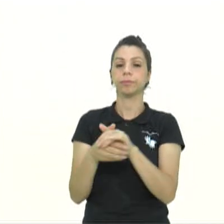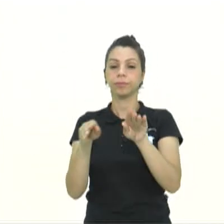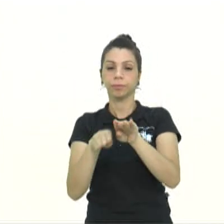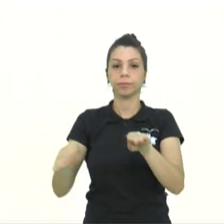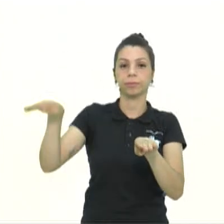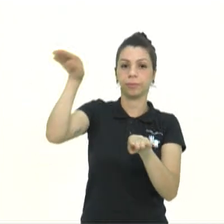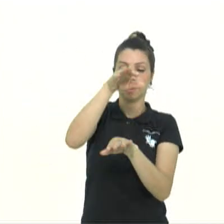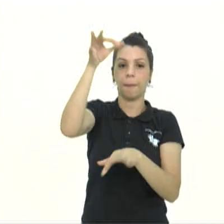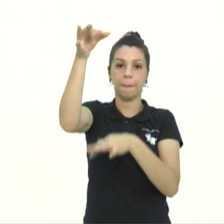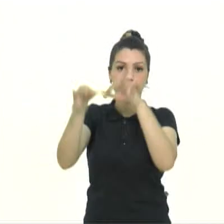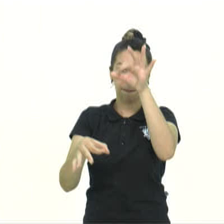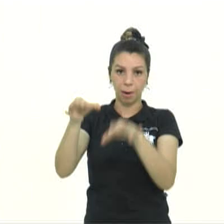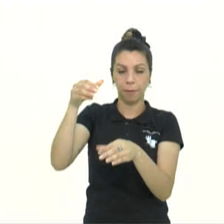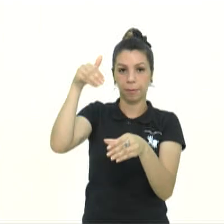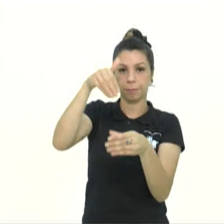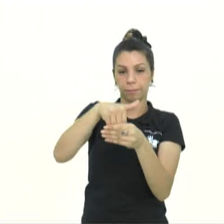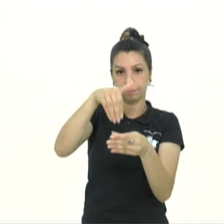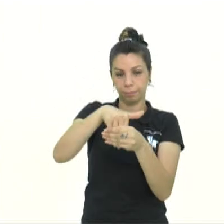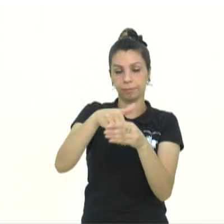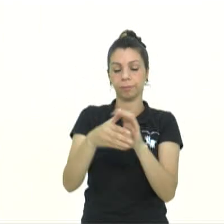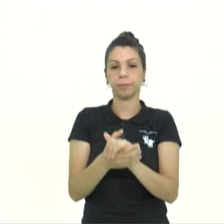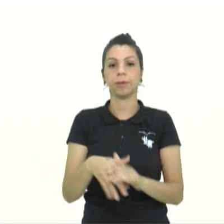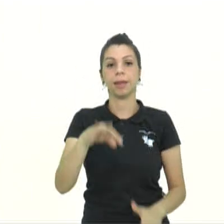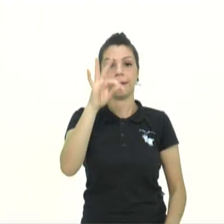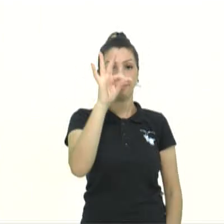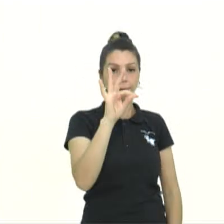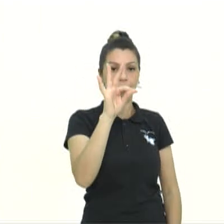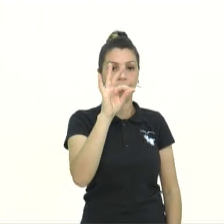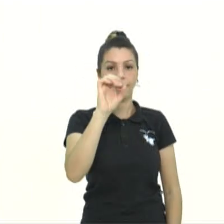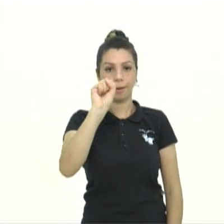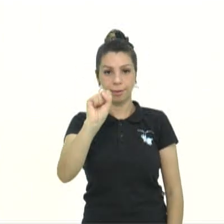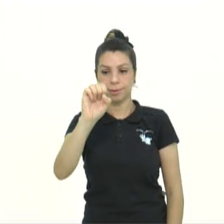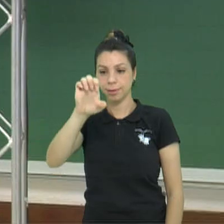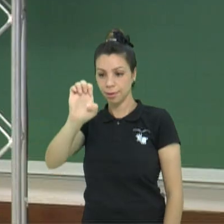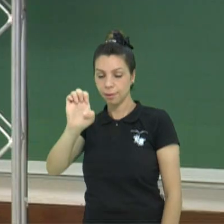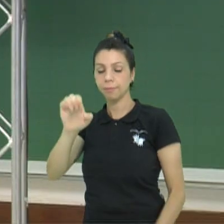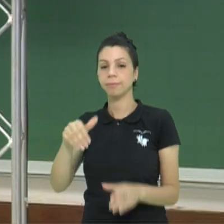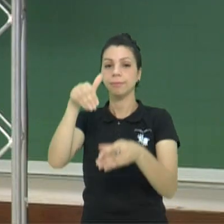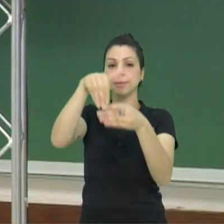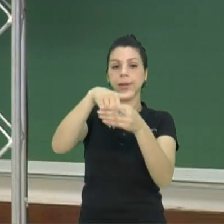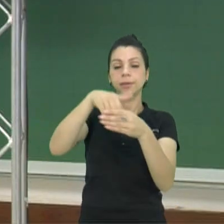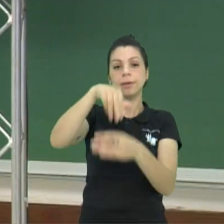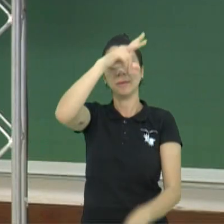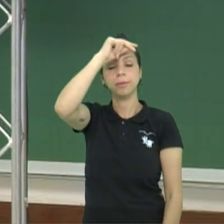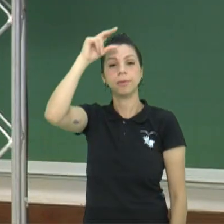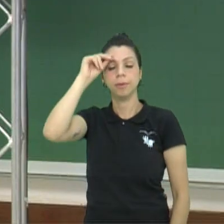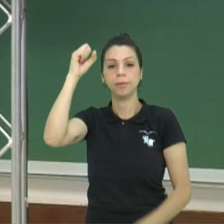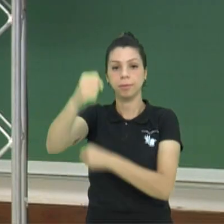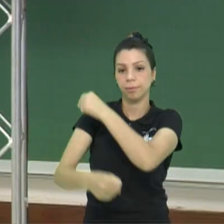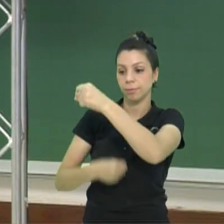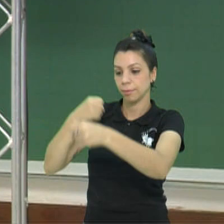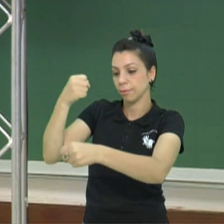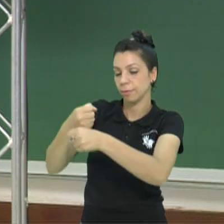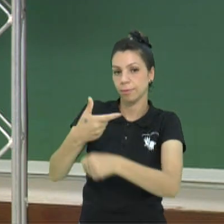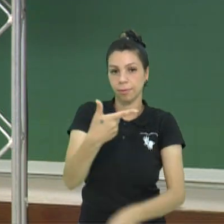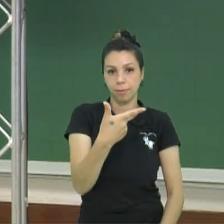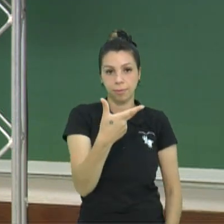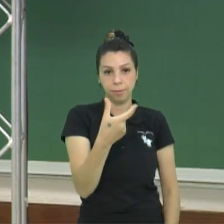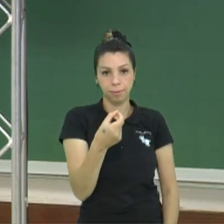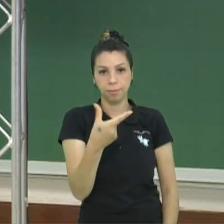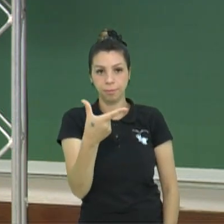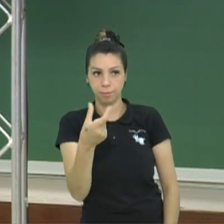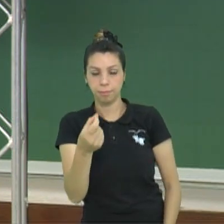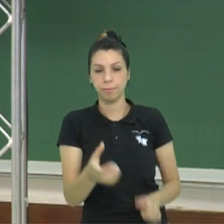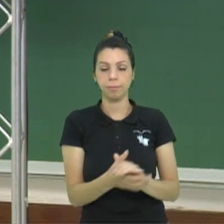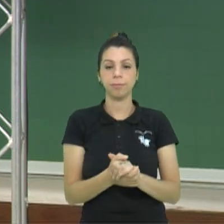Superior Eleitoral, o TSE, para as eleições municipais de 2020, isso, desse ano. E ali